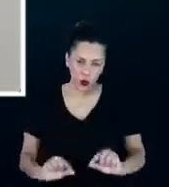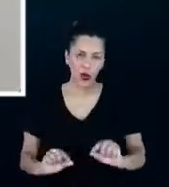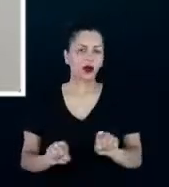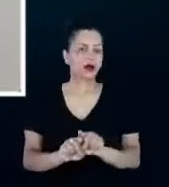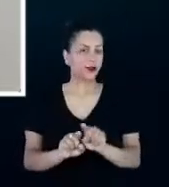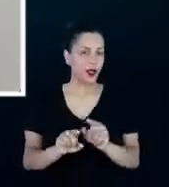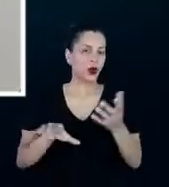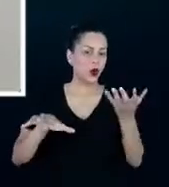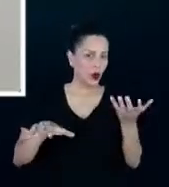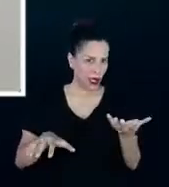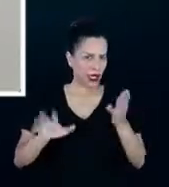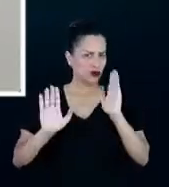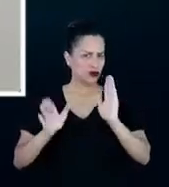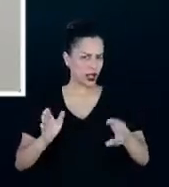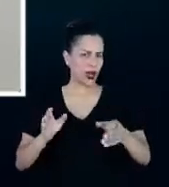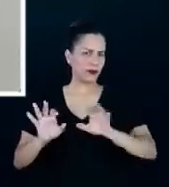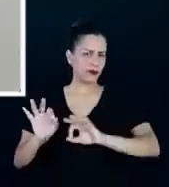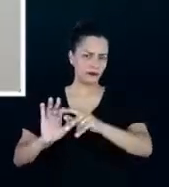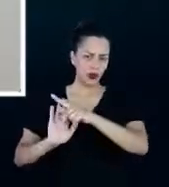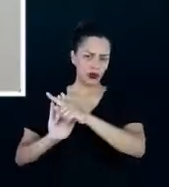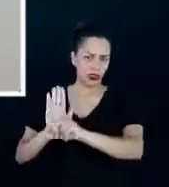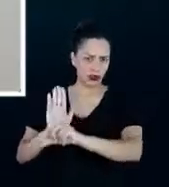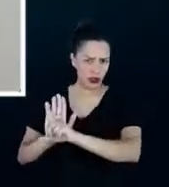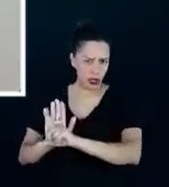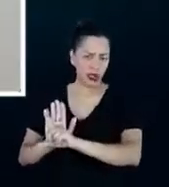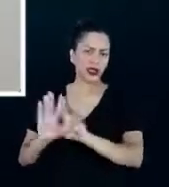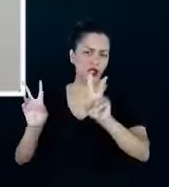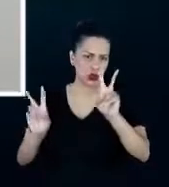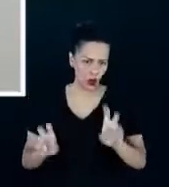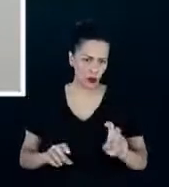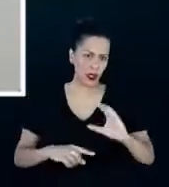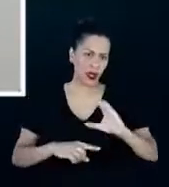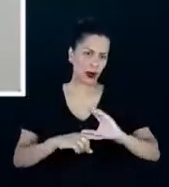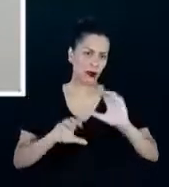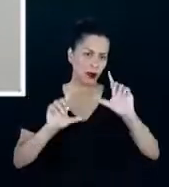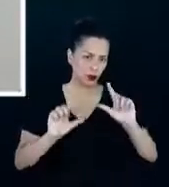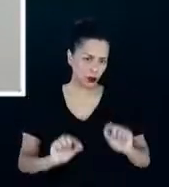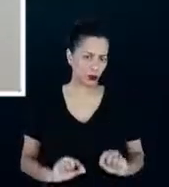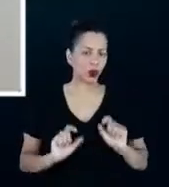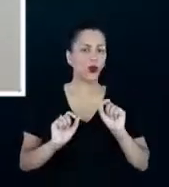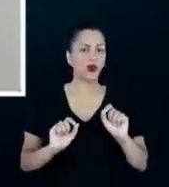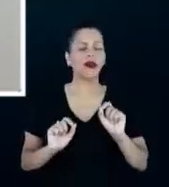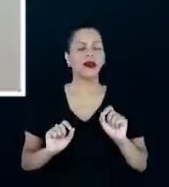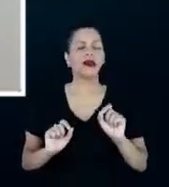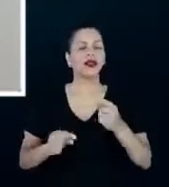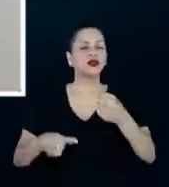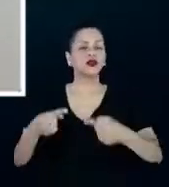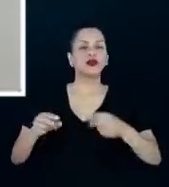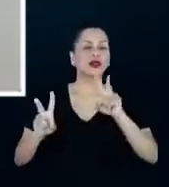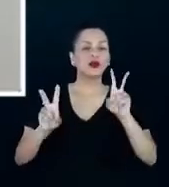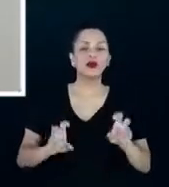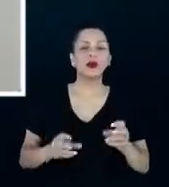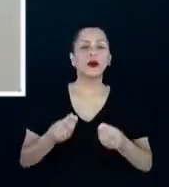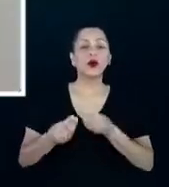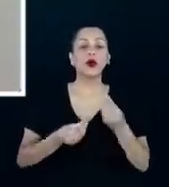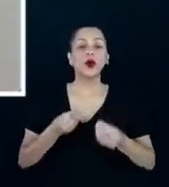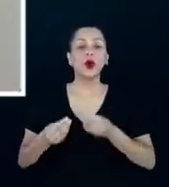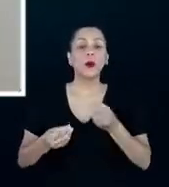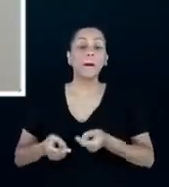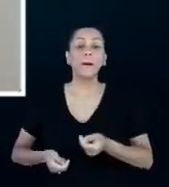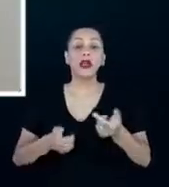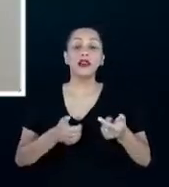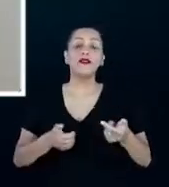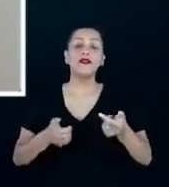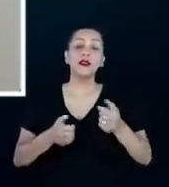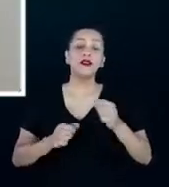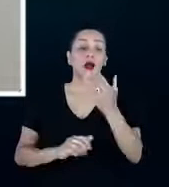né, de projetos de lei sobre mercado de carbono, é a discussão sobre consideração dos benefícios ambientais das fontes, que a gente tem